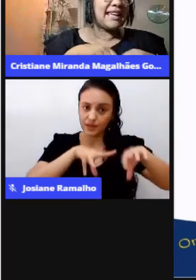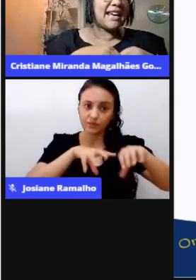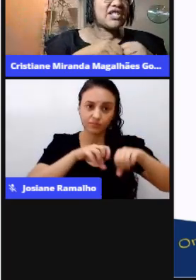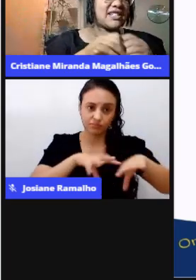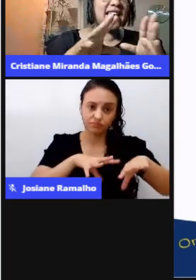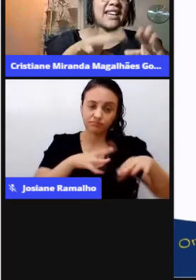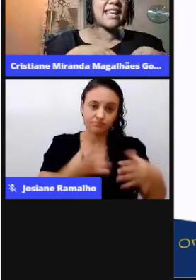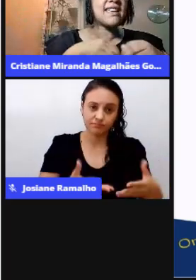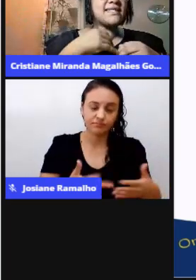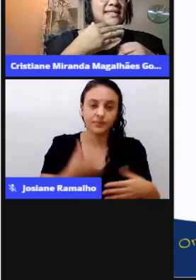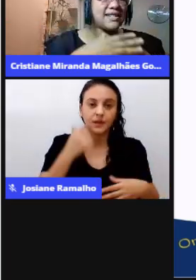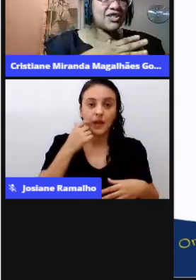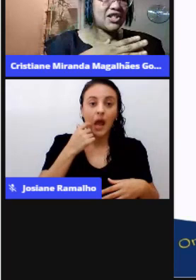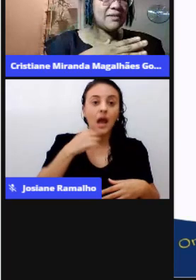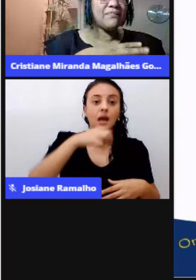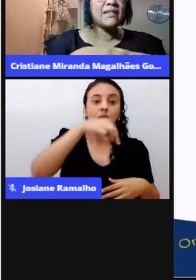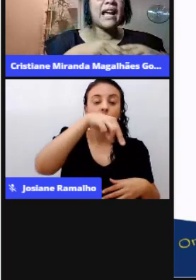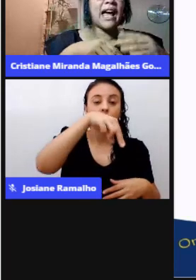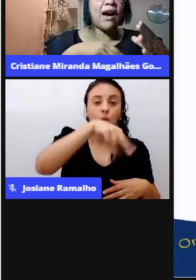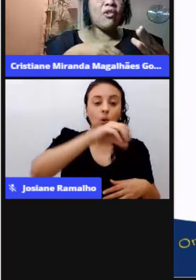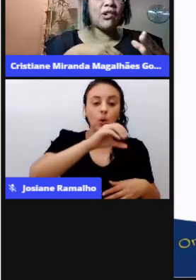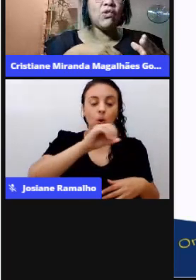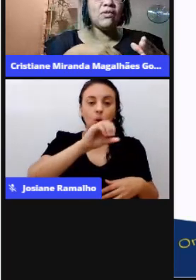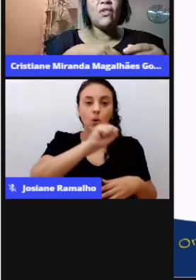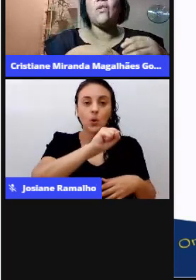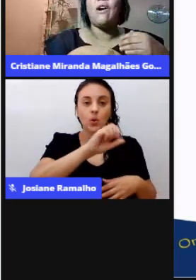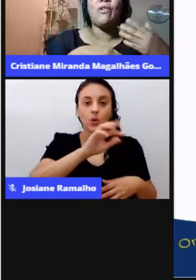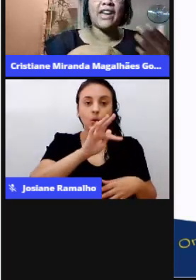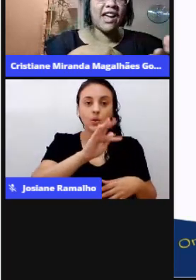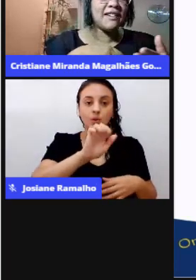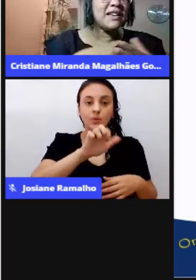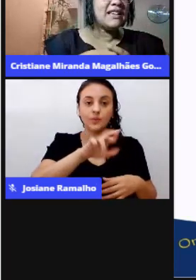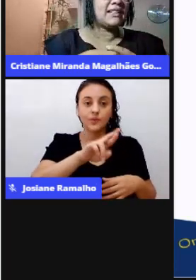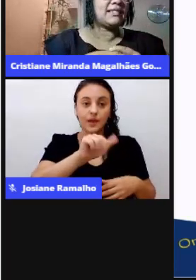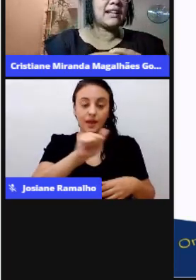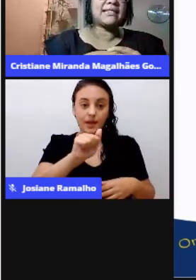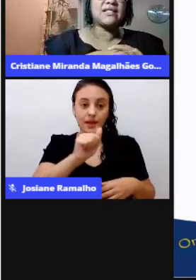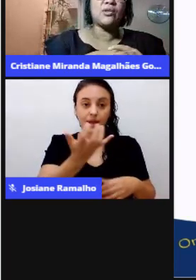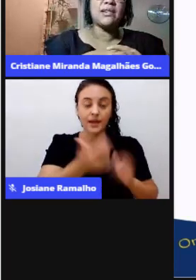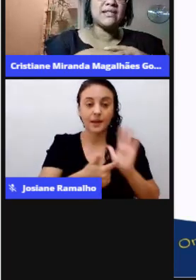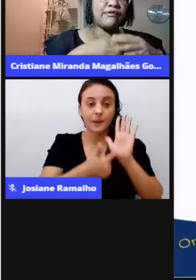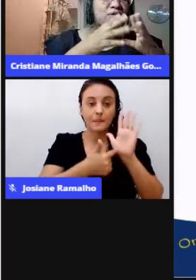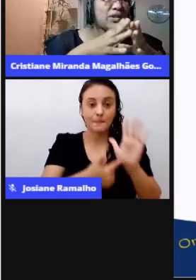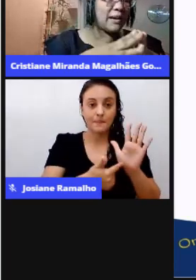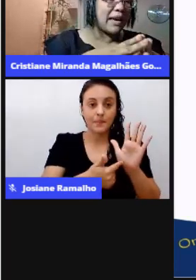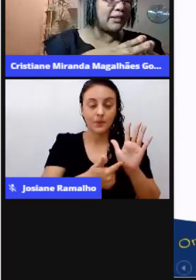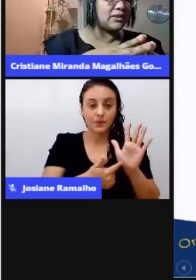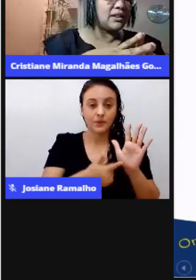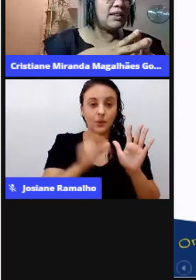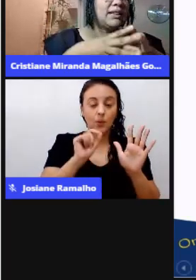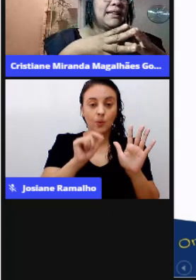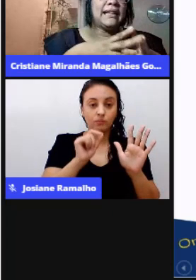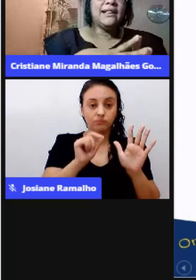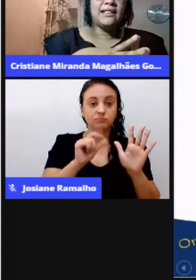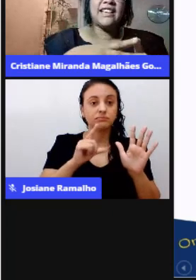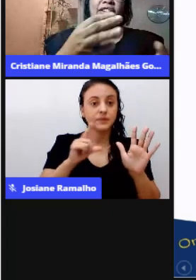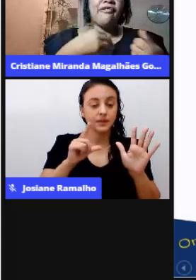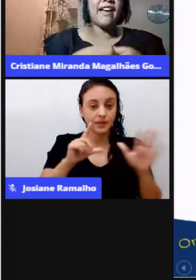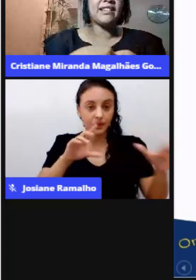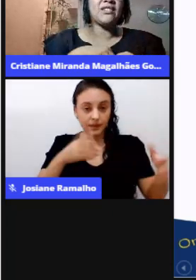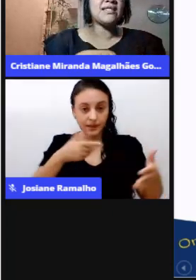noosfera quer dizer que existe algo ou alguém que trata sobre esse funcionamento.